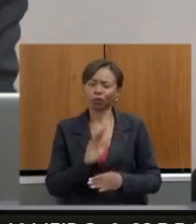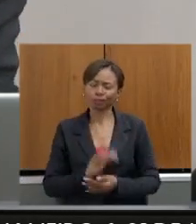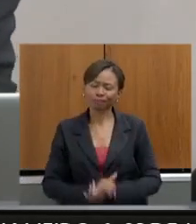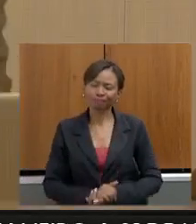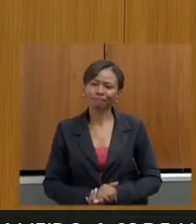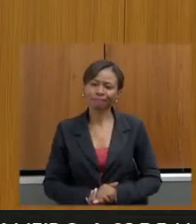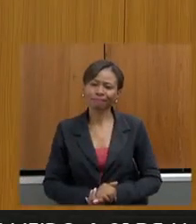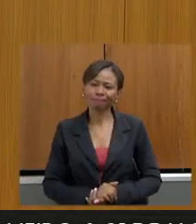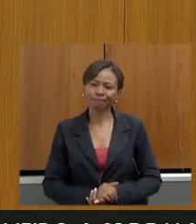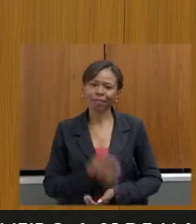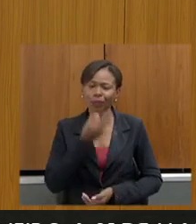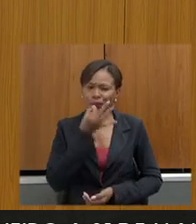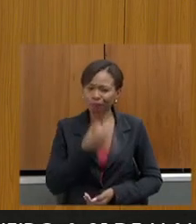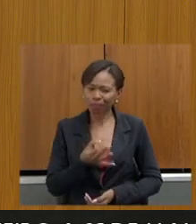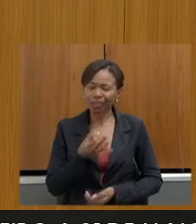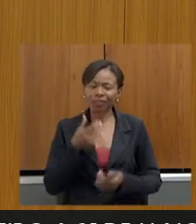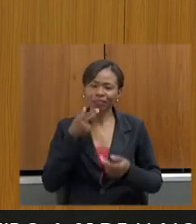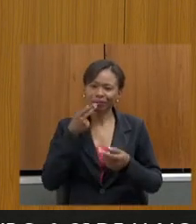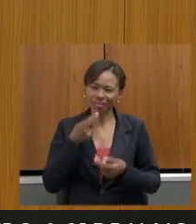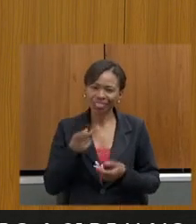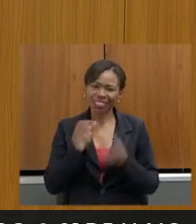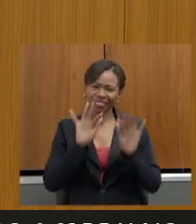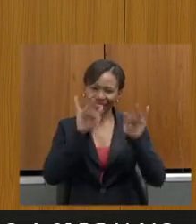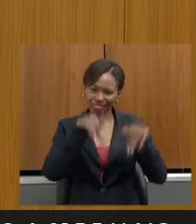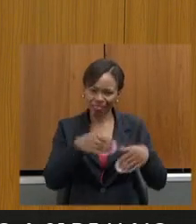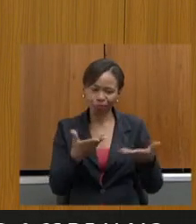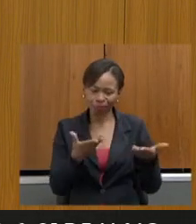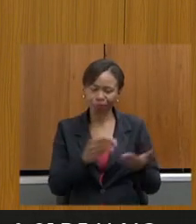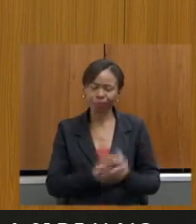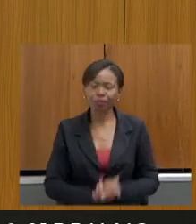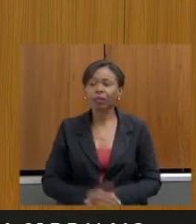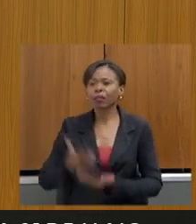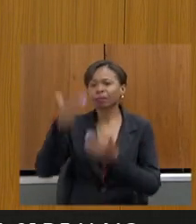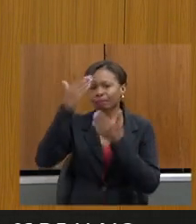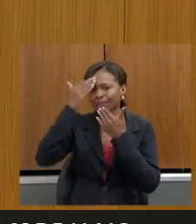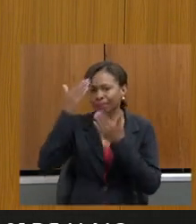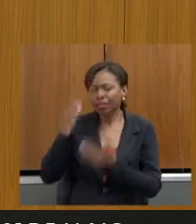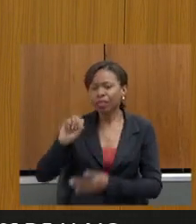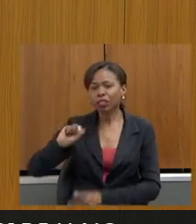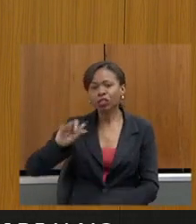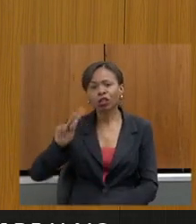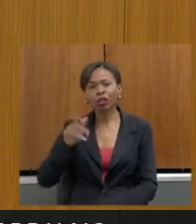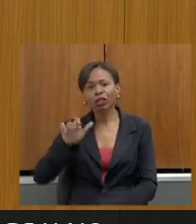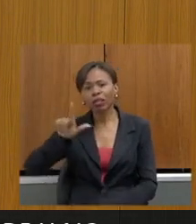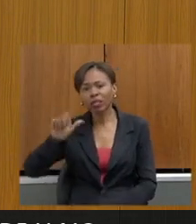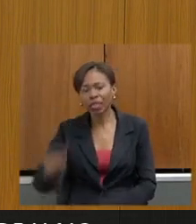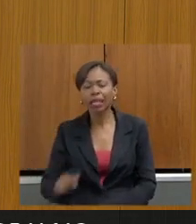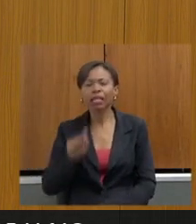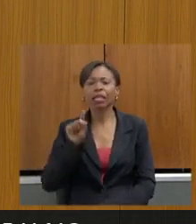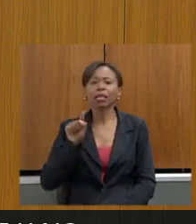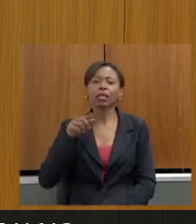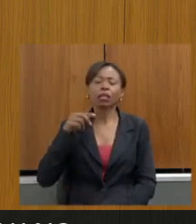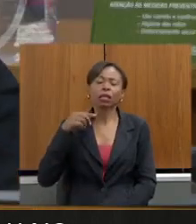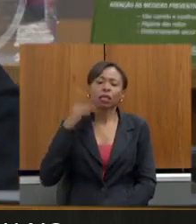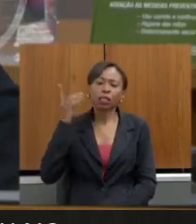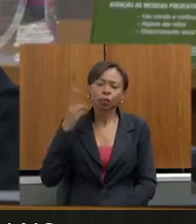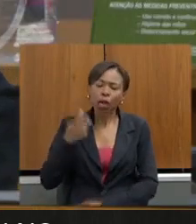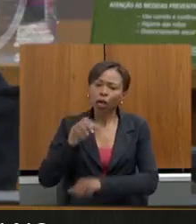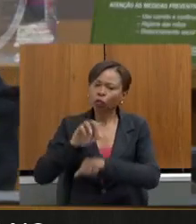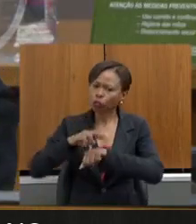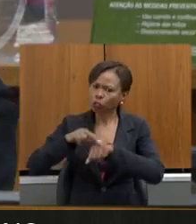palavra para as considerações finais obrigado eu peço a gente sua vida toda a Sheila foi inforum mais uma vez um privilégio uma honra tá aqui na Assembleia